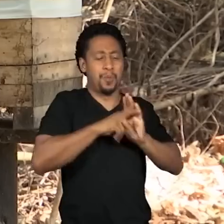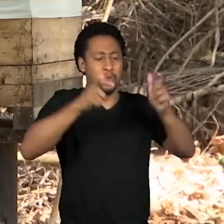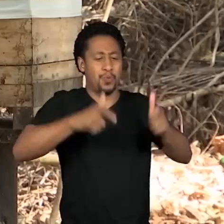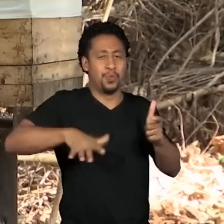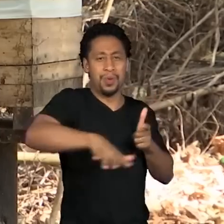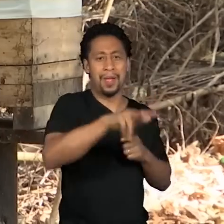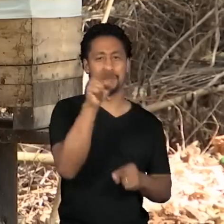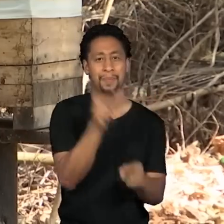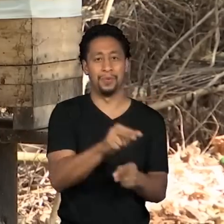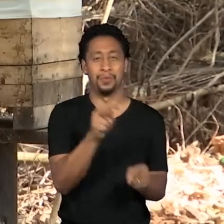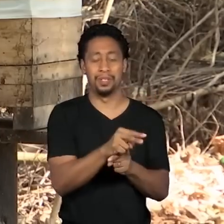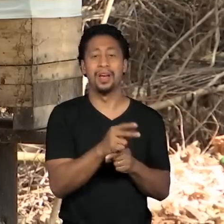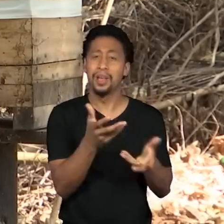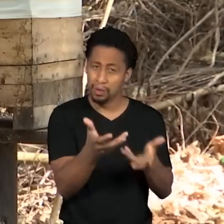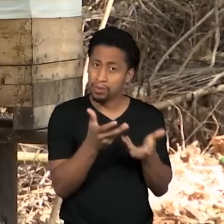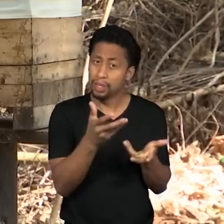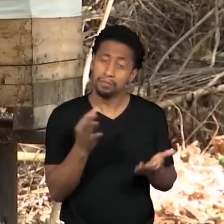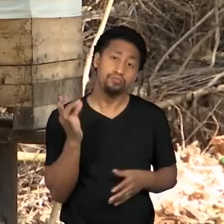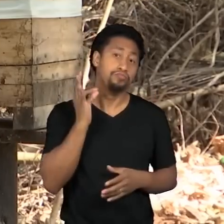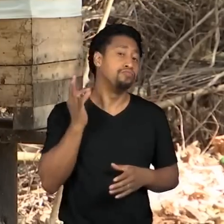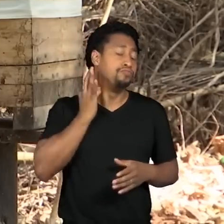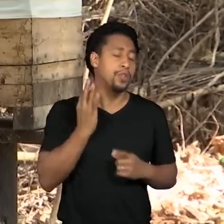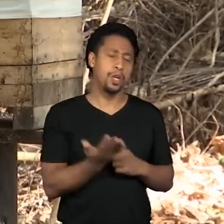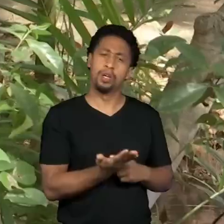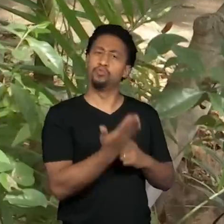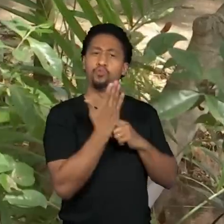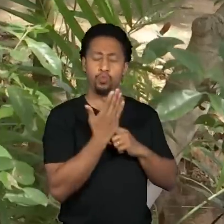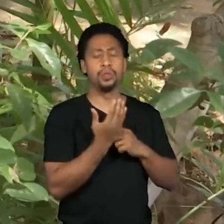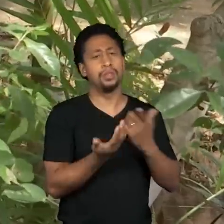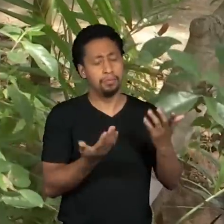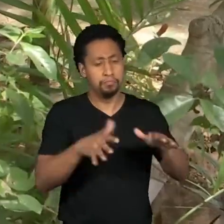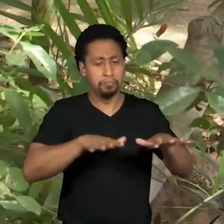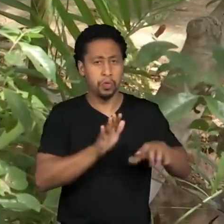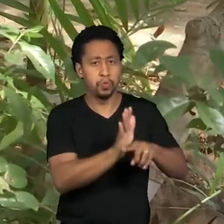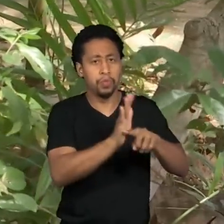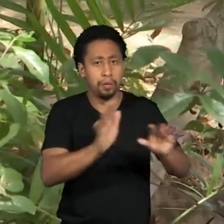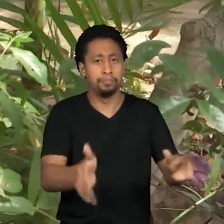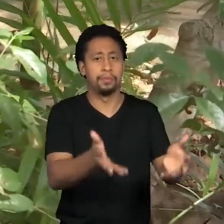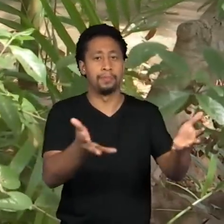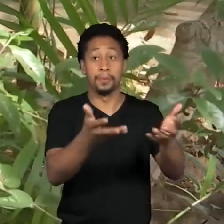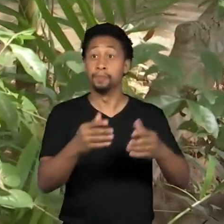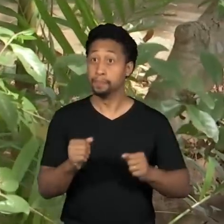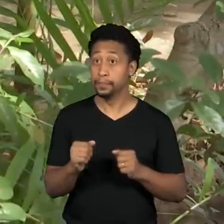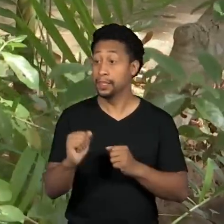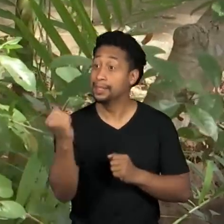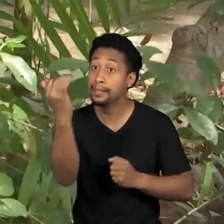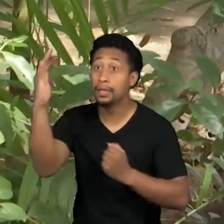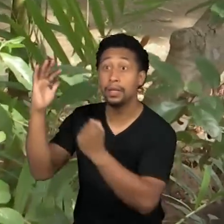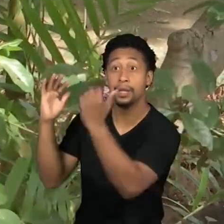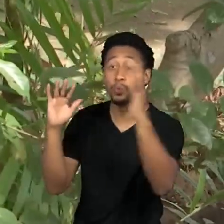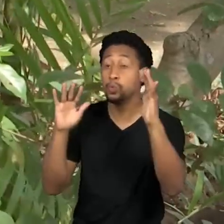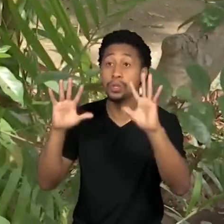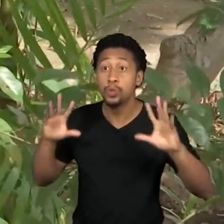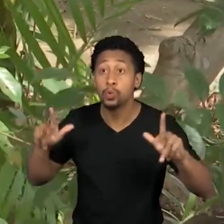empregando, tanto como uma forma de renda extra lá na nossa região. Como na natureza tudo está conectado, aqui fica claro como